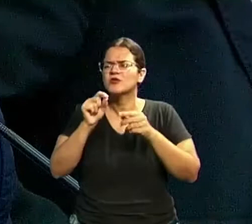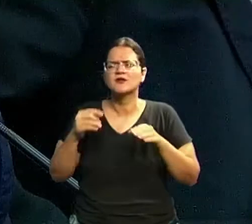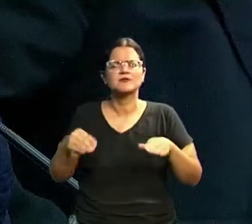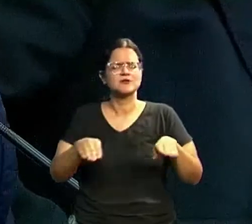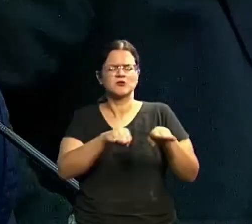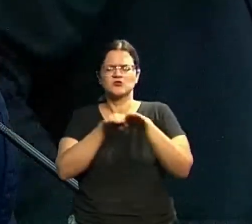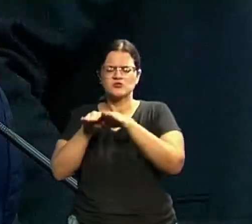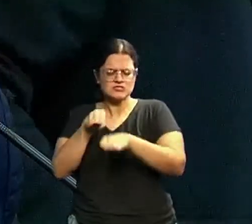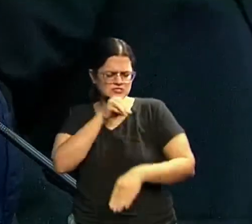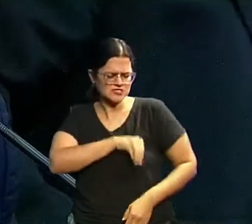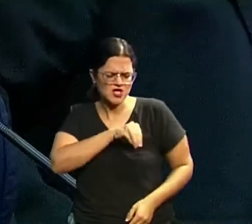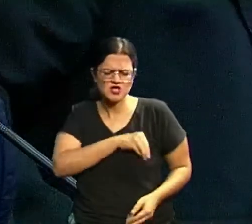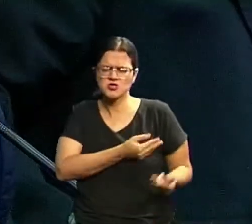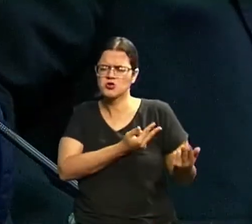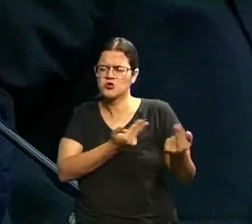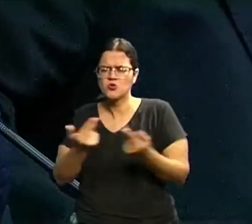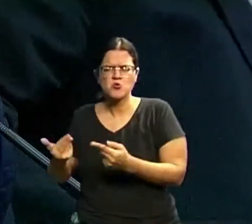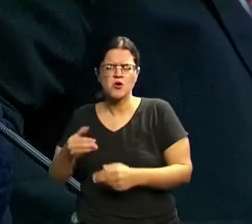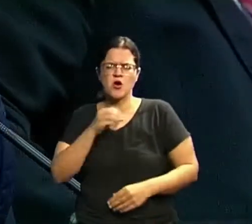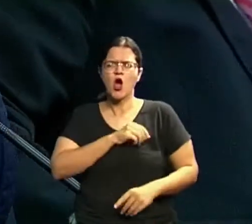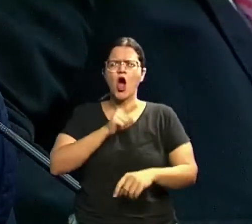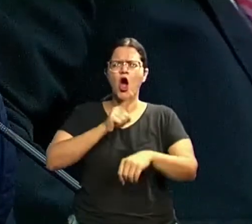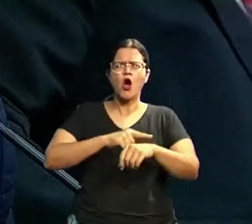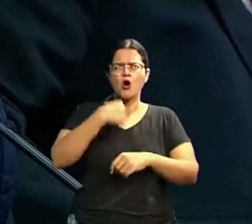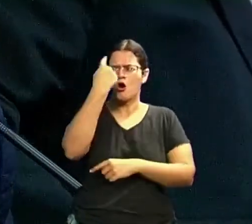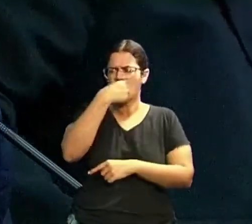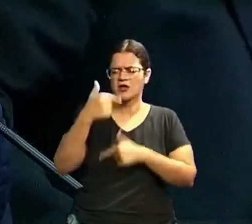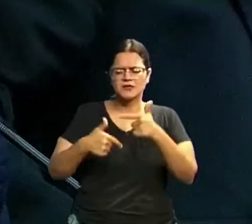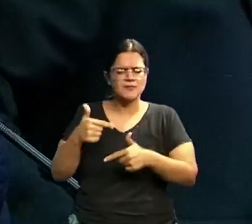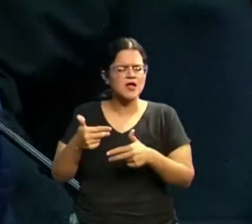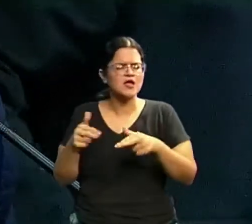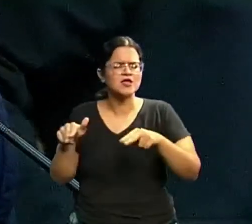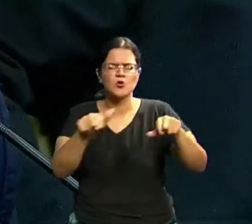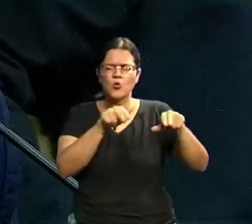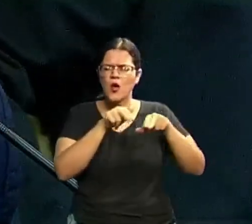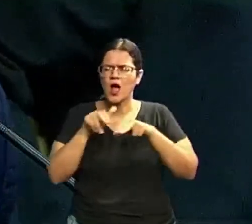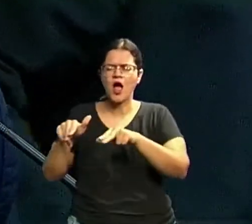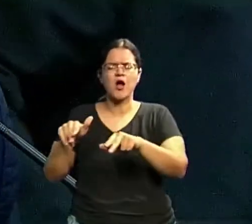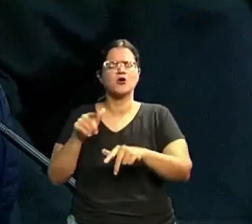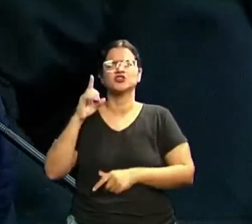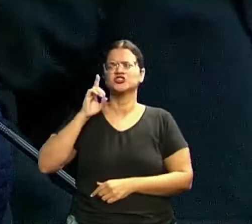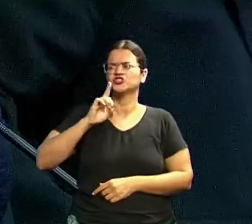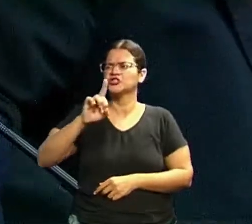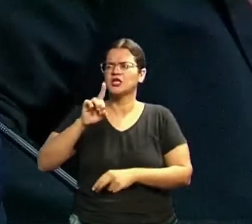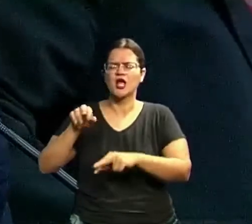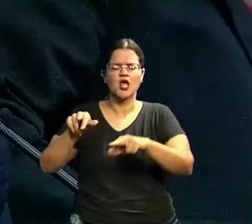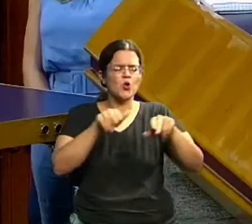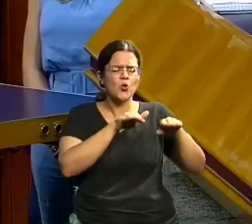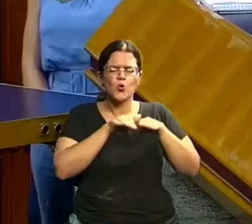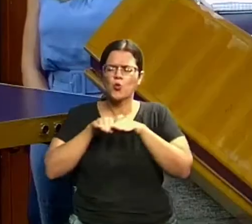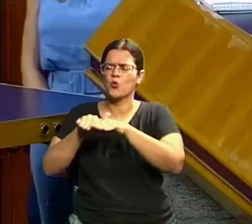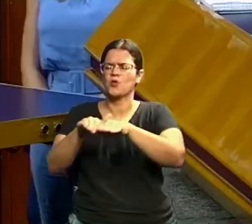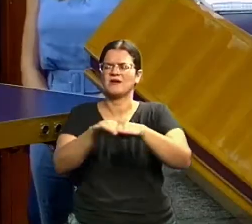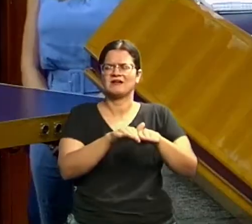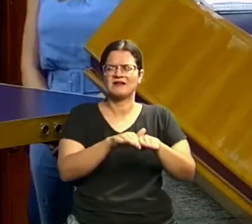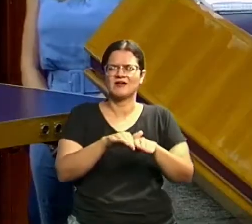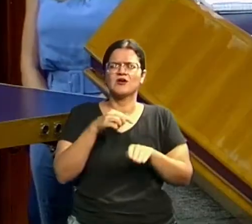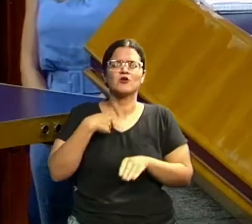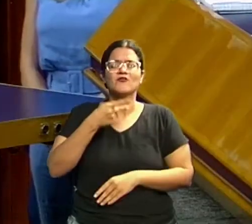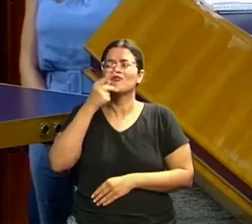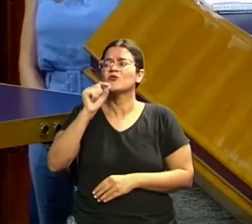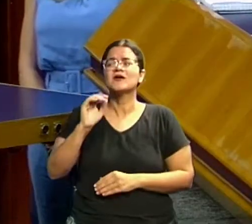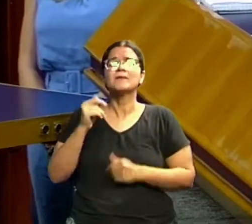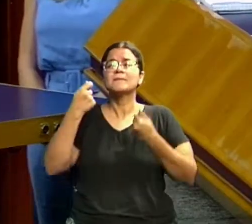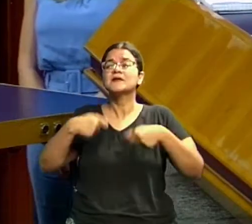iguais, cargas horárias iguais, direitos iguais, reconhecimento iguais, mas colocar na frente de tudo isso, só uma